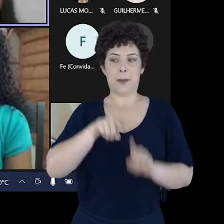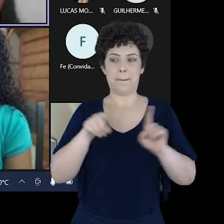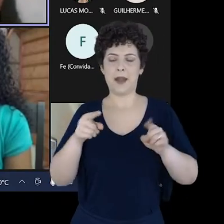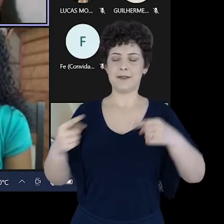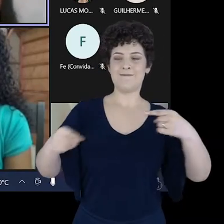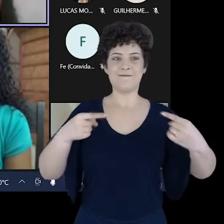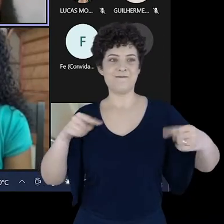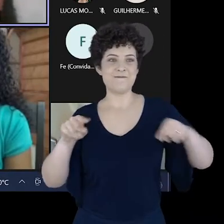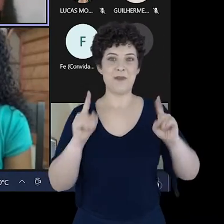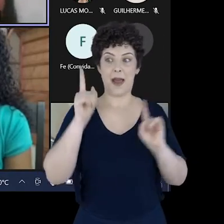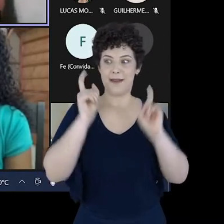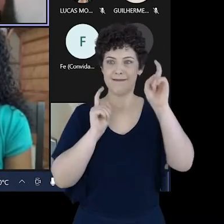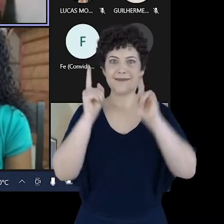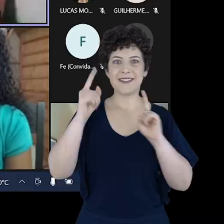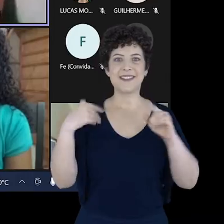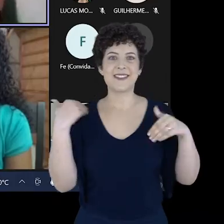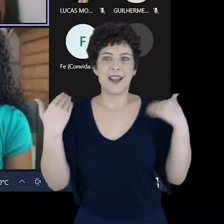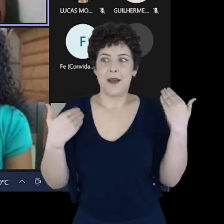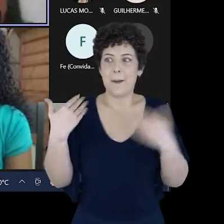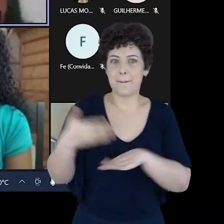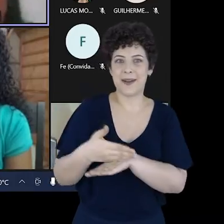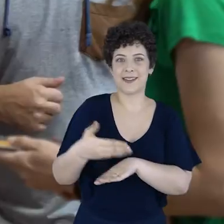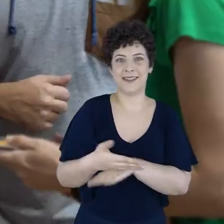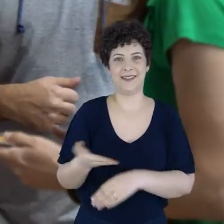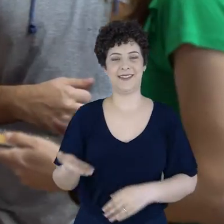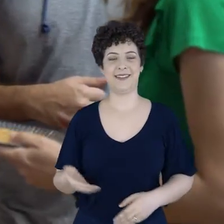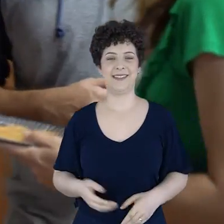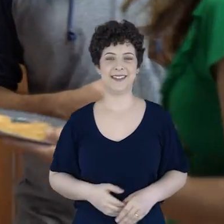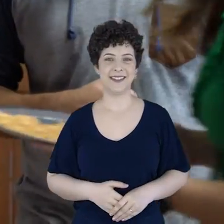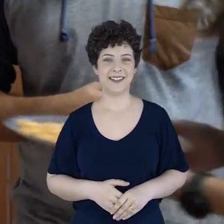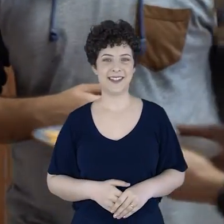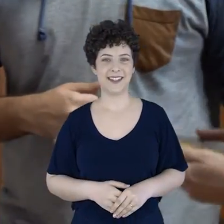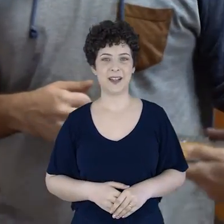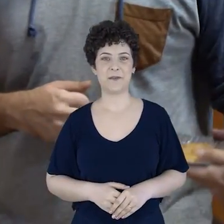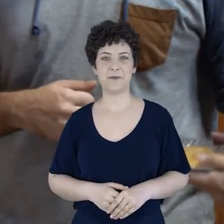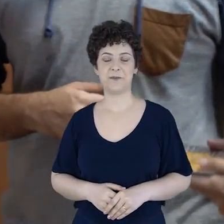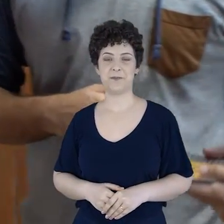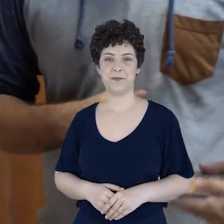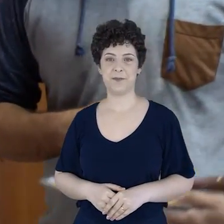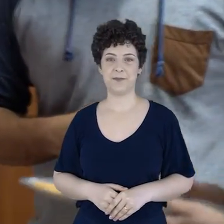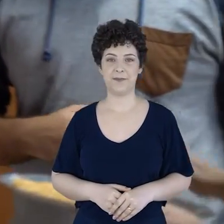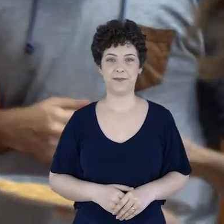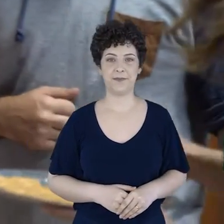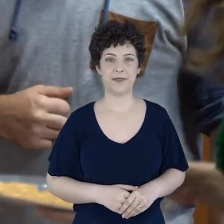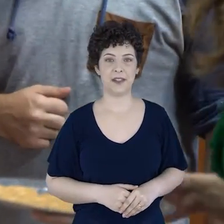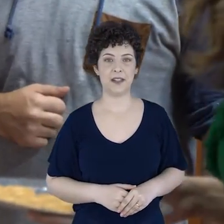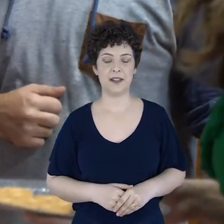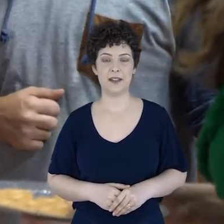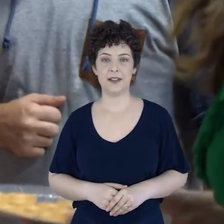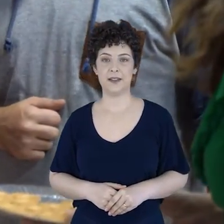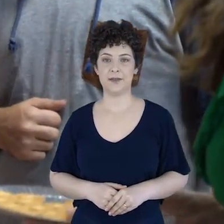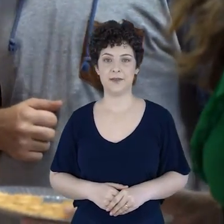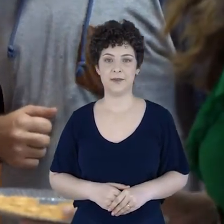não falando, mas os movimentos dela participando. Pessoas com e sem deficiência interagem.